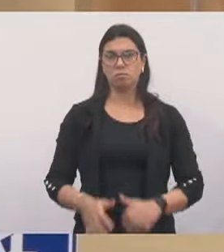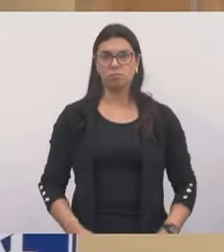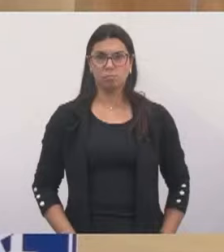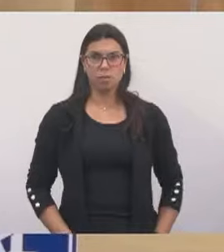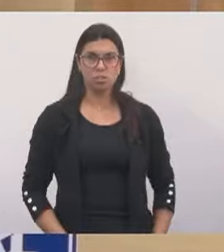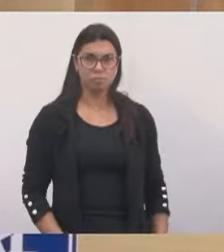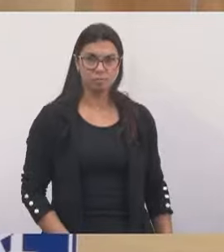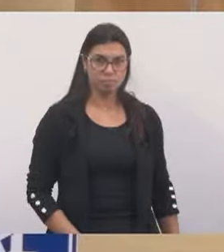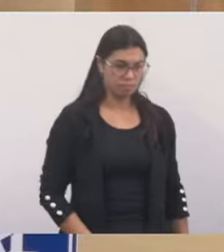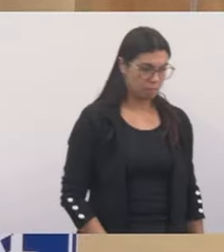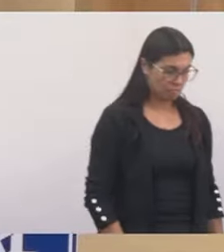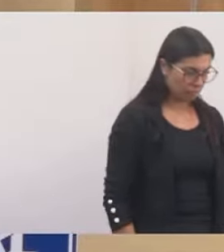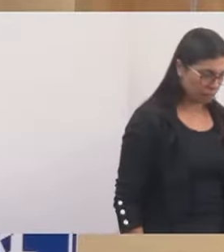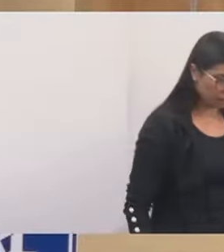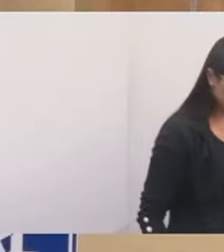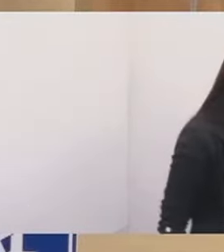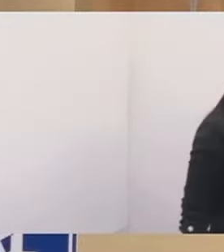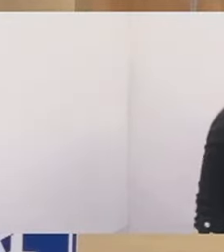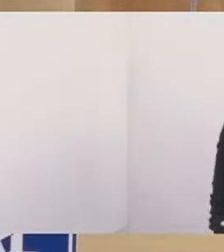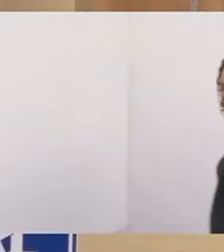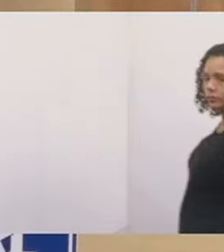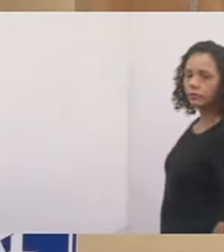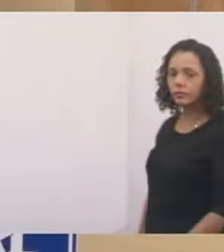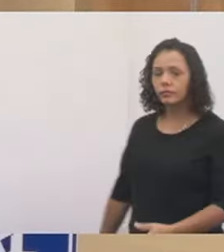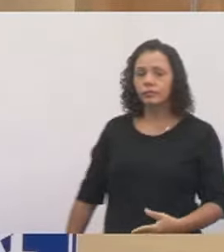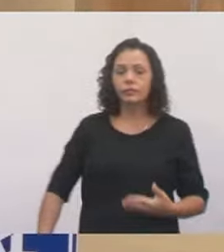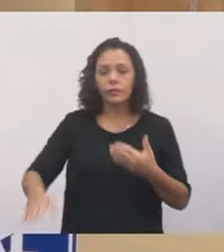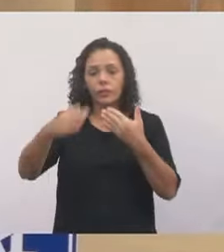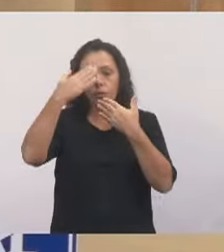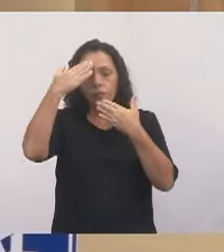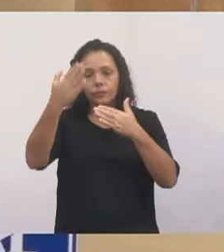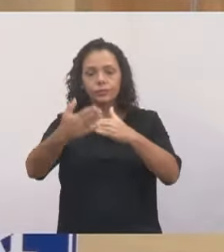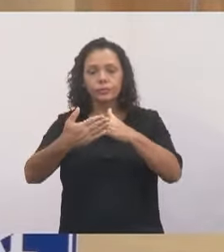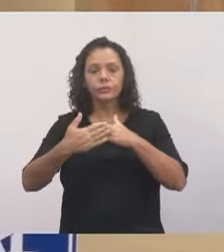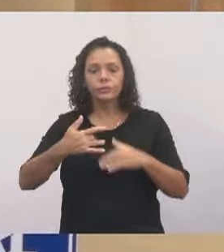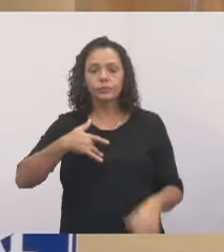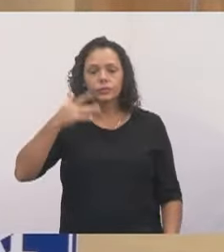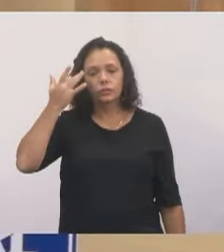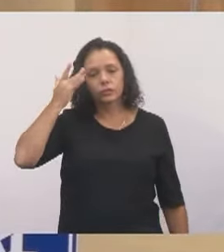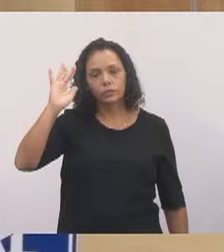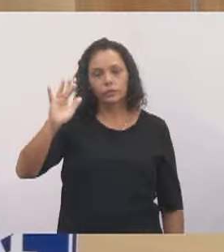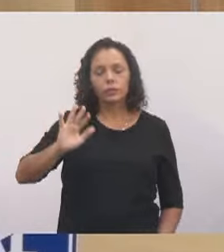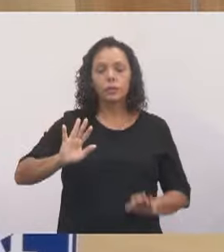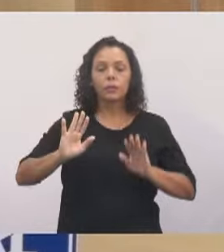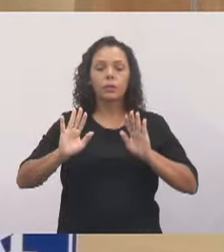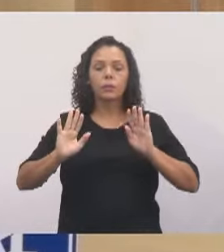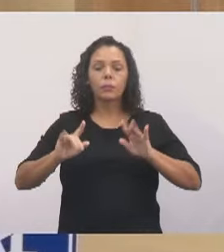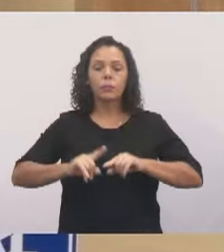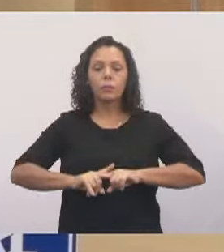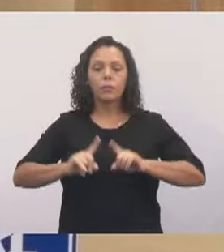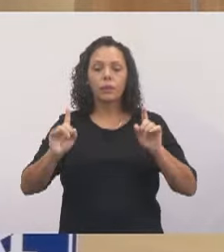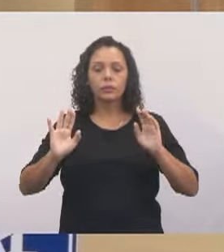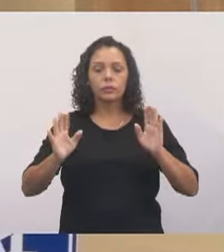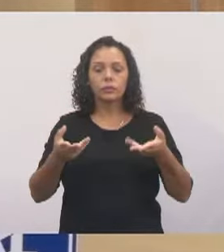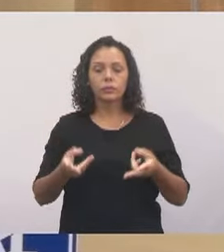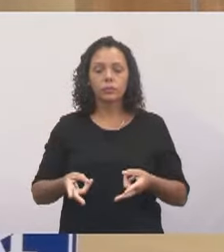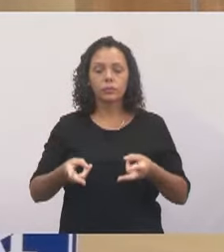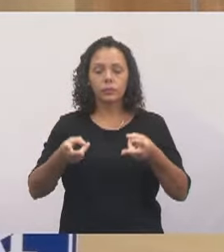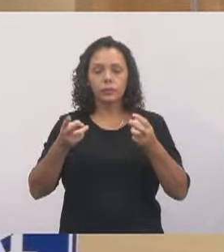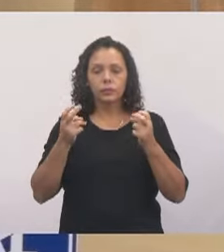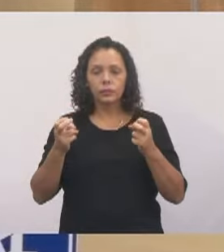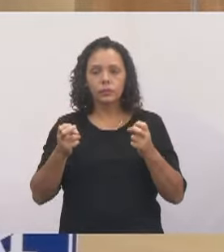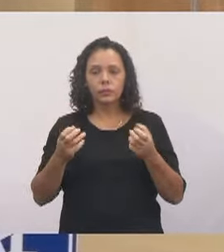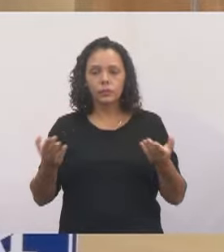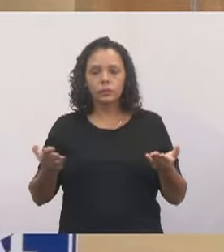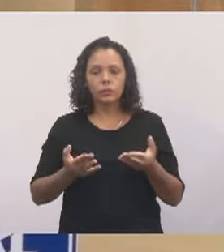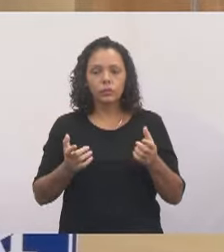Obrigado pela colaboração. Né? Eu não sabia, mas a gente já vê que o Leancun, que tinha uma vertente, hoje